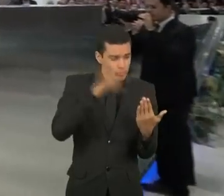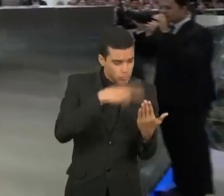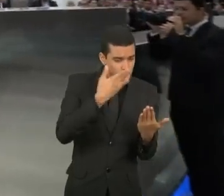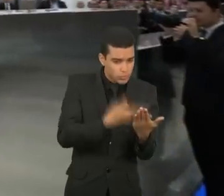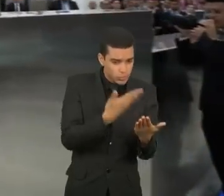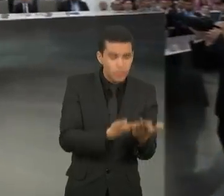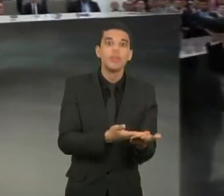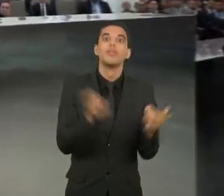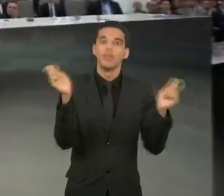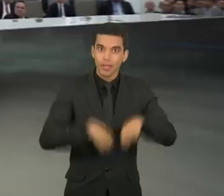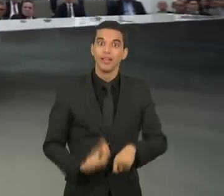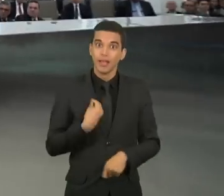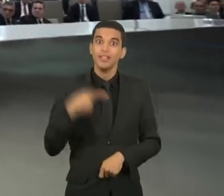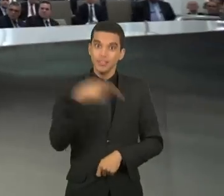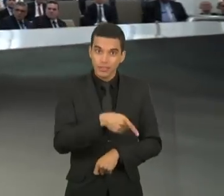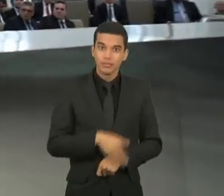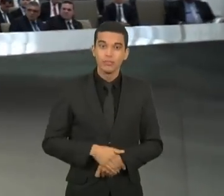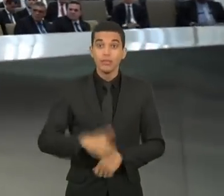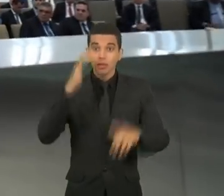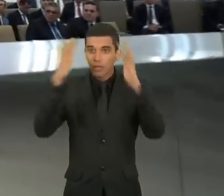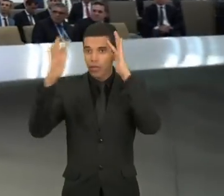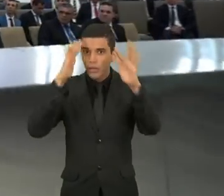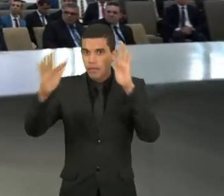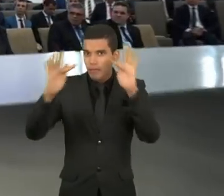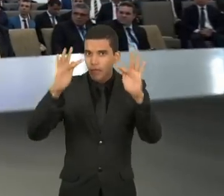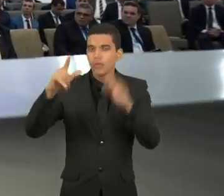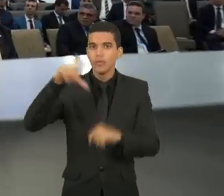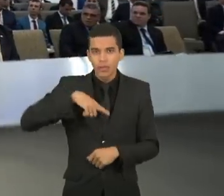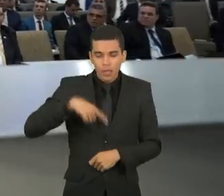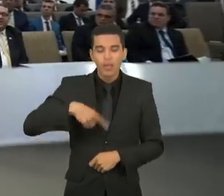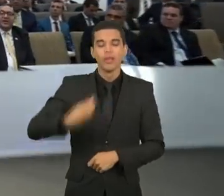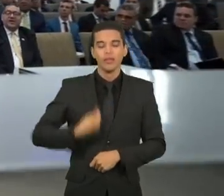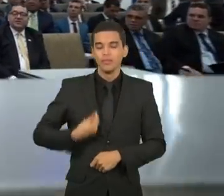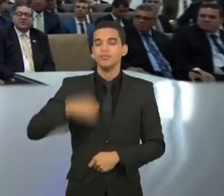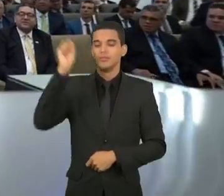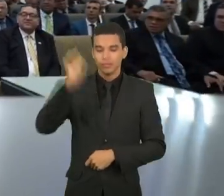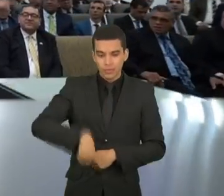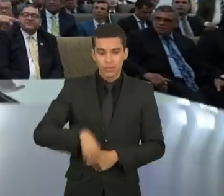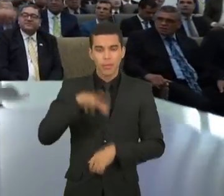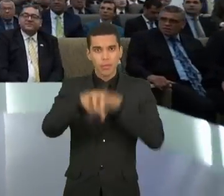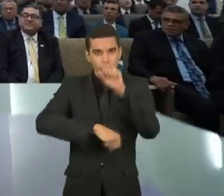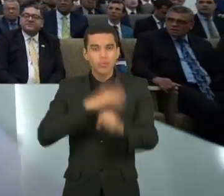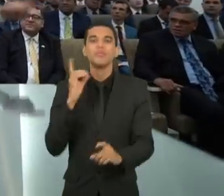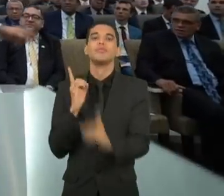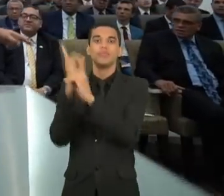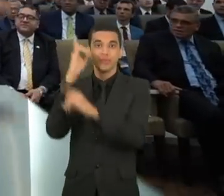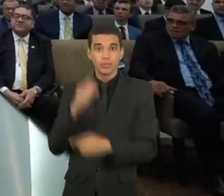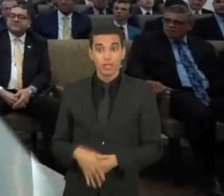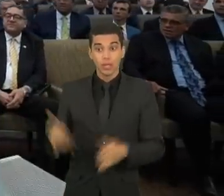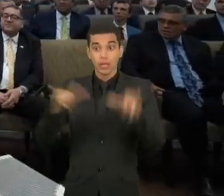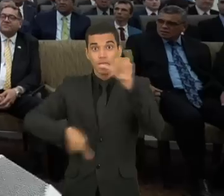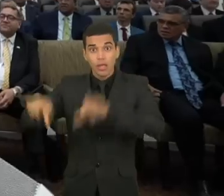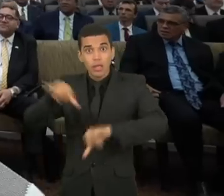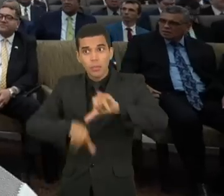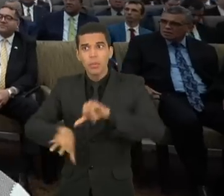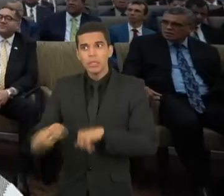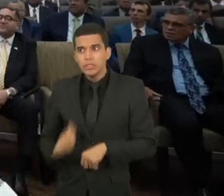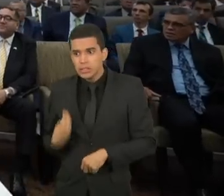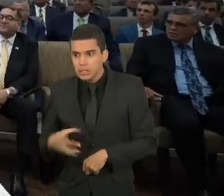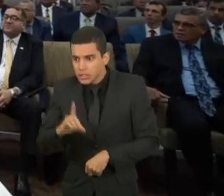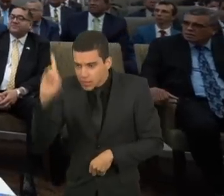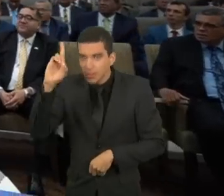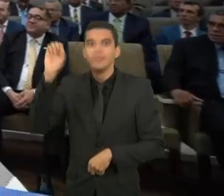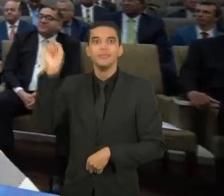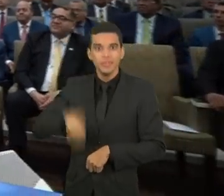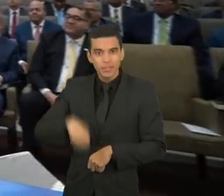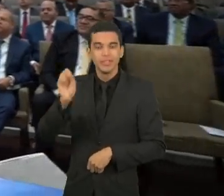vai encontrar. Na filosofia, tem. Se me achar, vai encontrar. Na química, tem. Se me achar, vai encontrar.